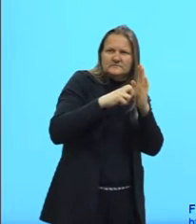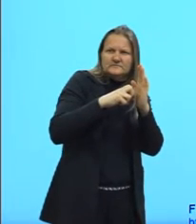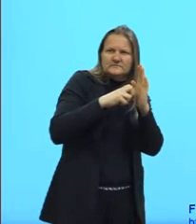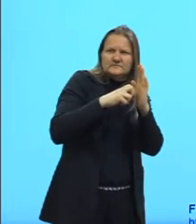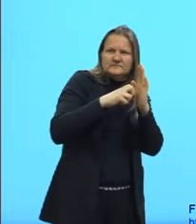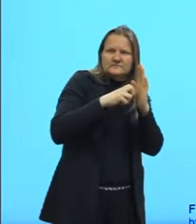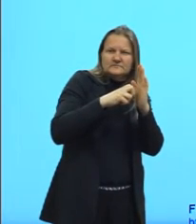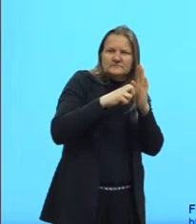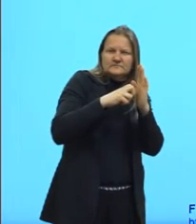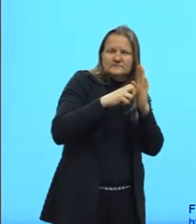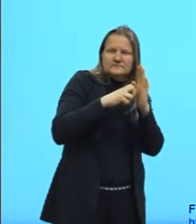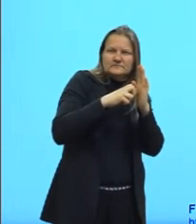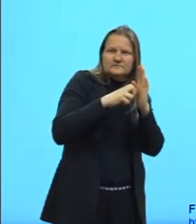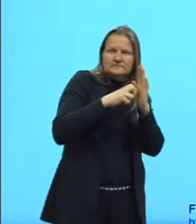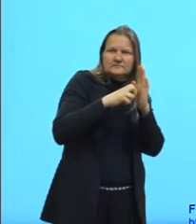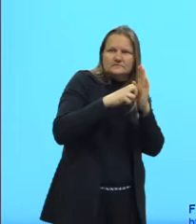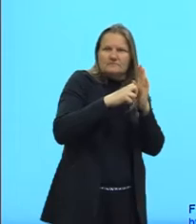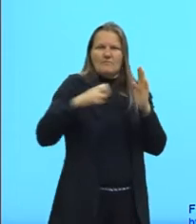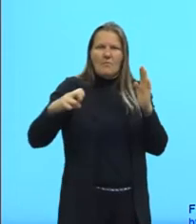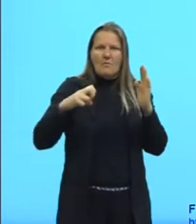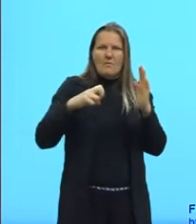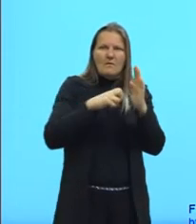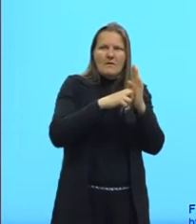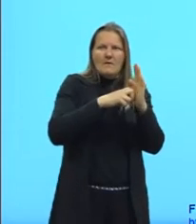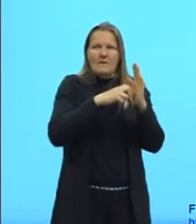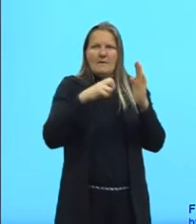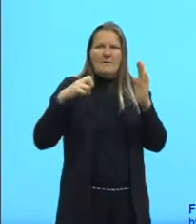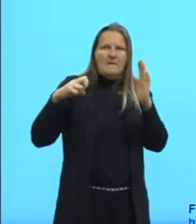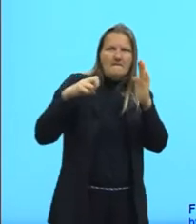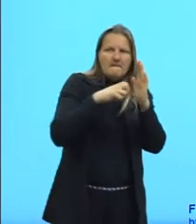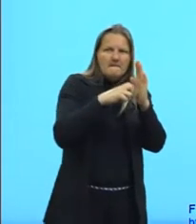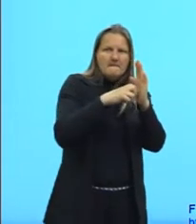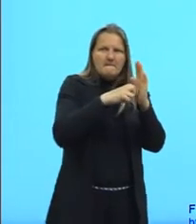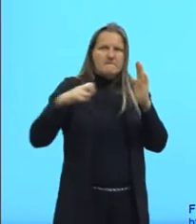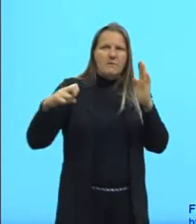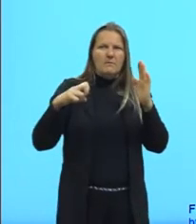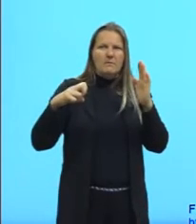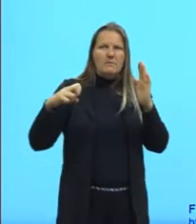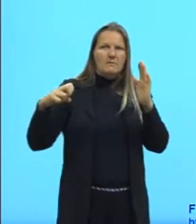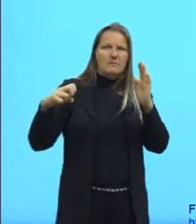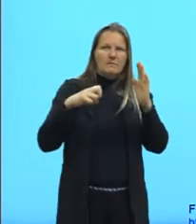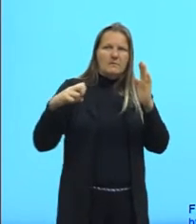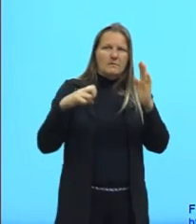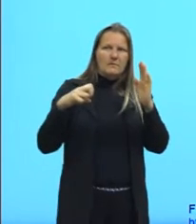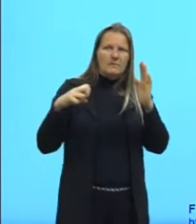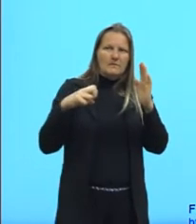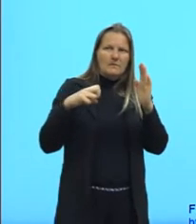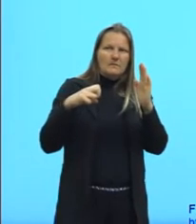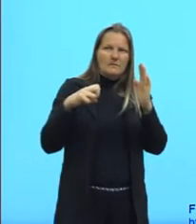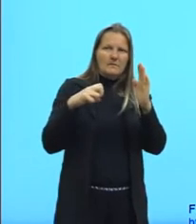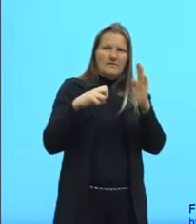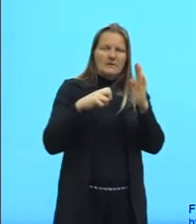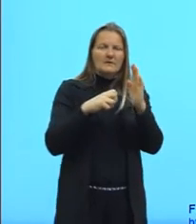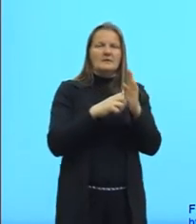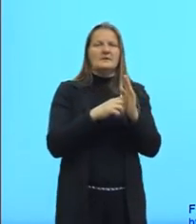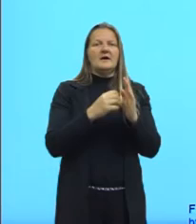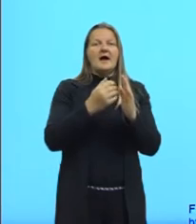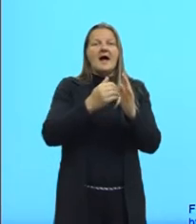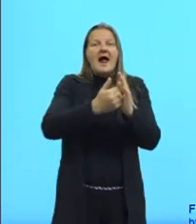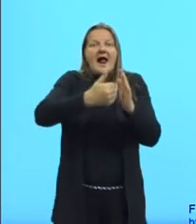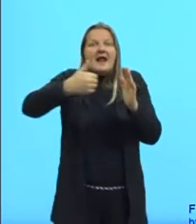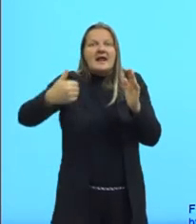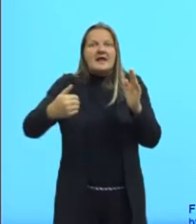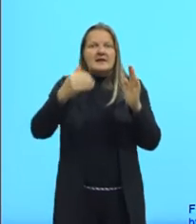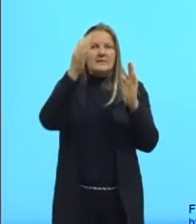em deformação vai criar então uma força para cá E aí ela vai vir né vai se movimentar para além do Ponto